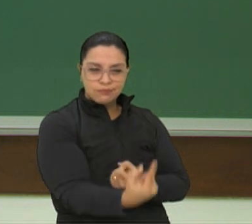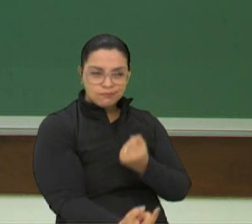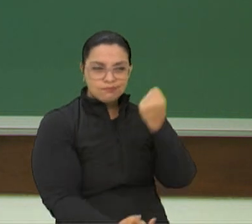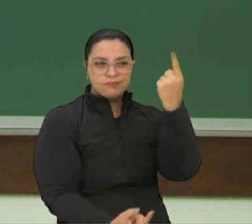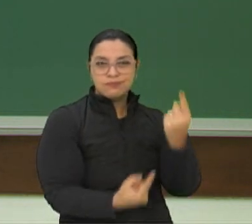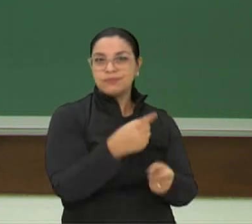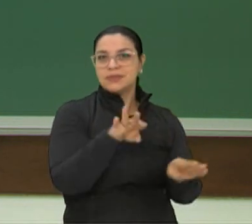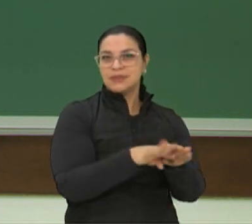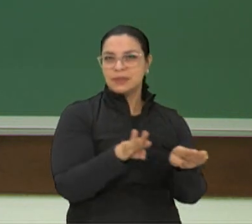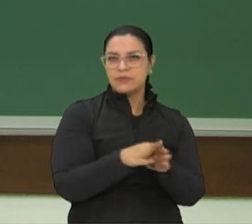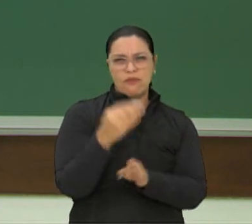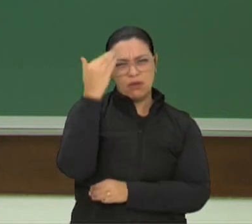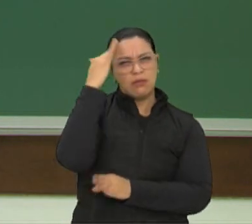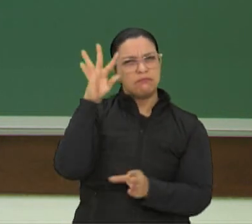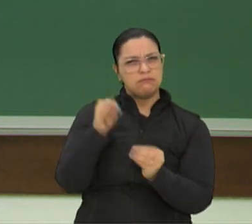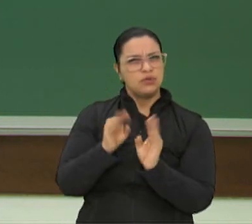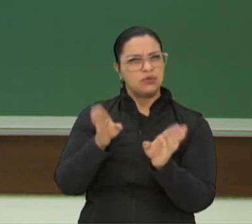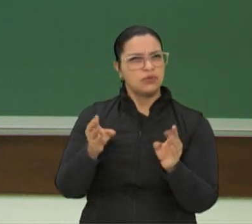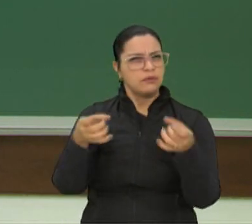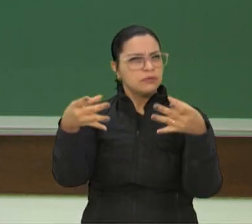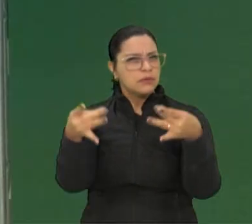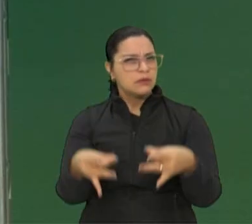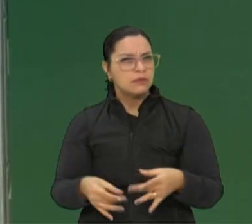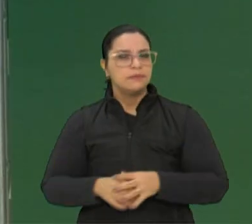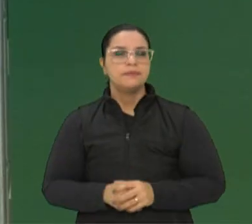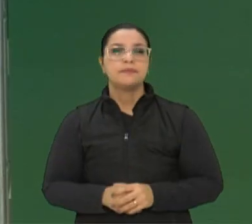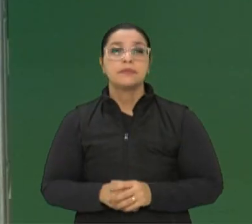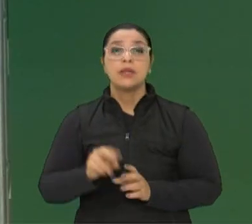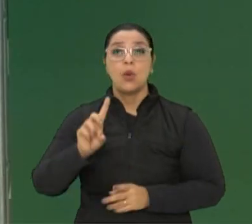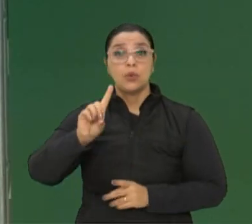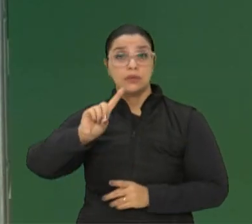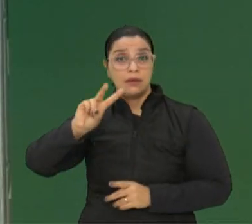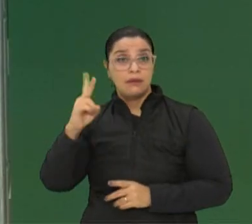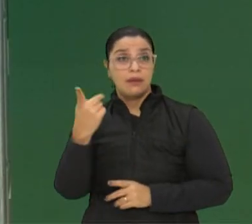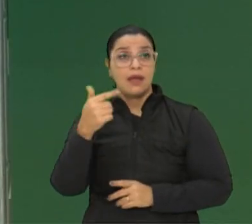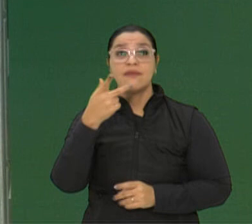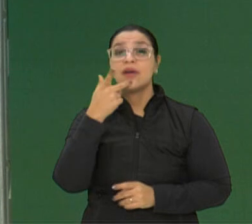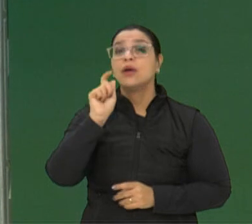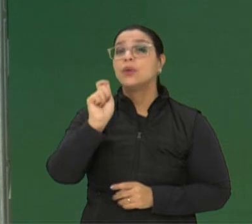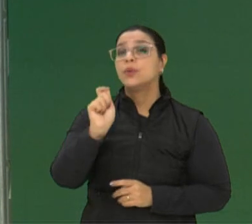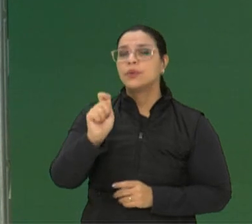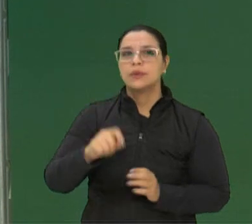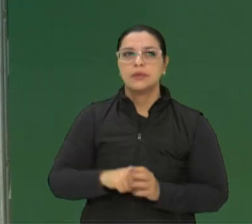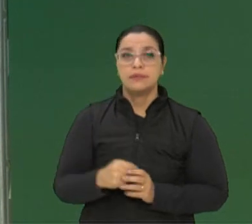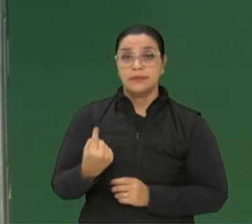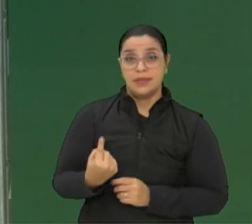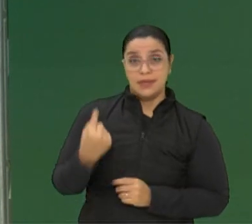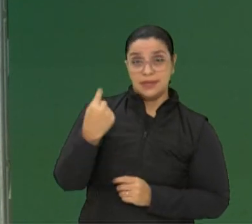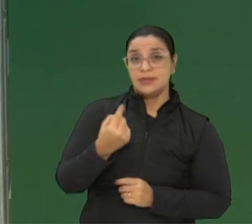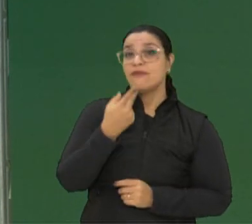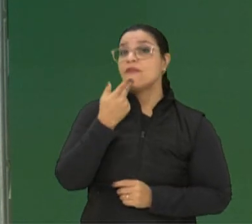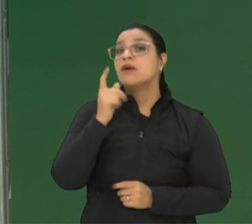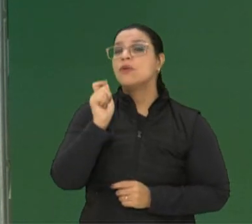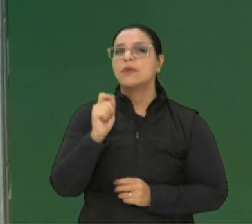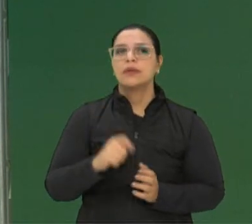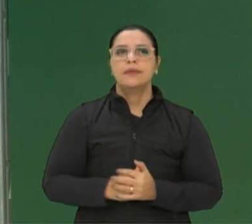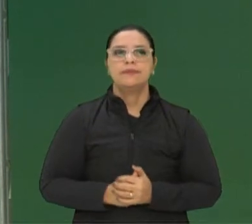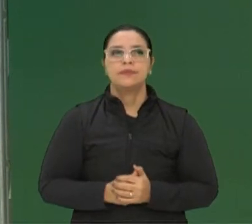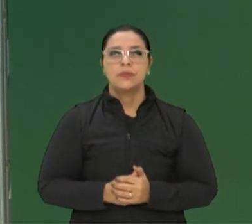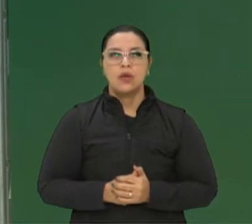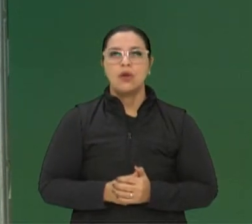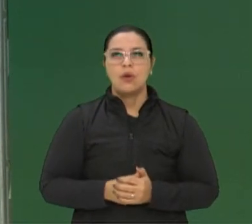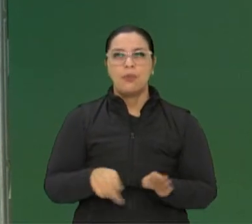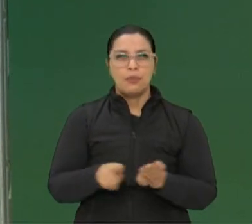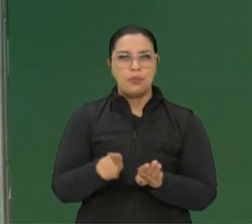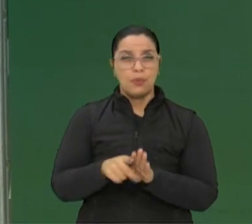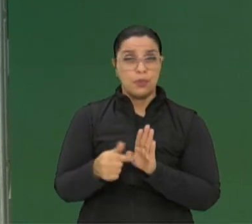coloca. Você já vai entender isso aqui certinho. O Hume vai dizer o seguinte, tá? Tá aqui o Hume e o Hume vai dizer o seguinte, né? Esse é o exemplo